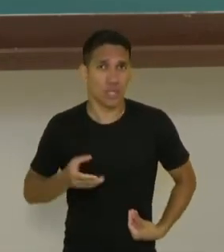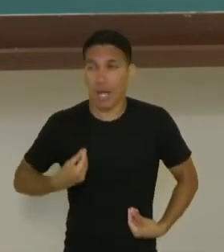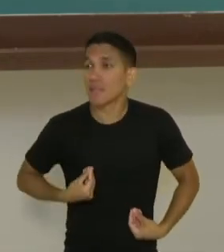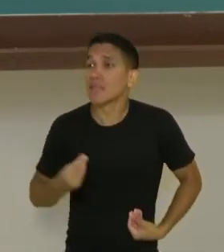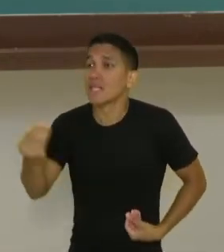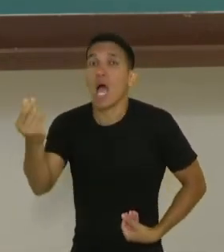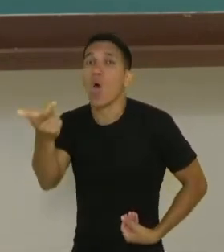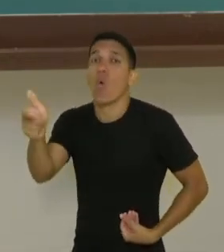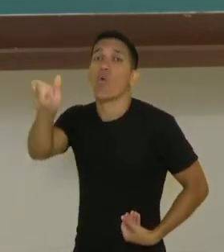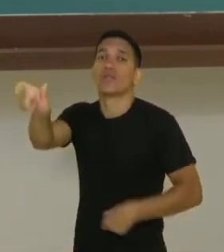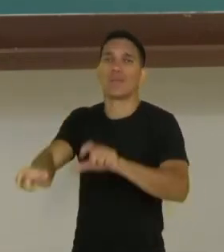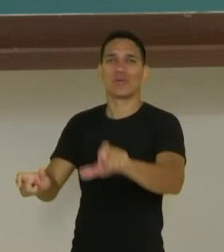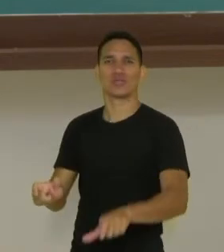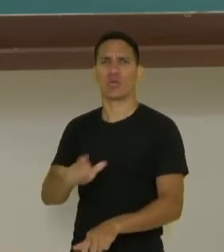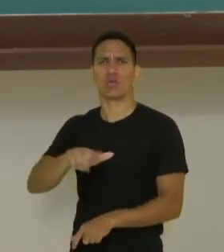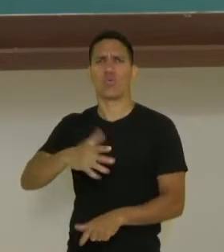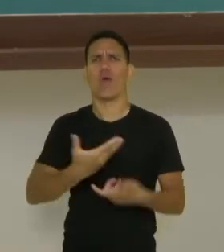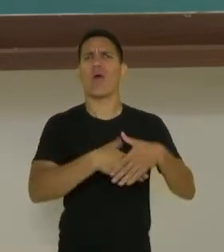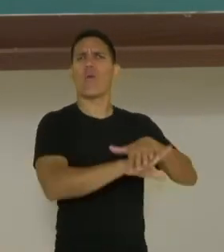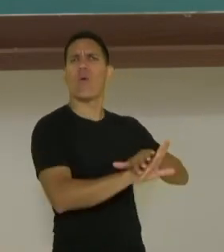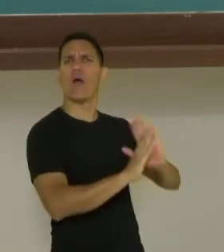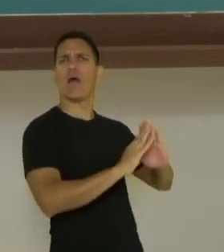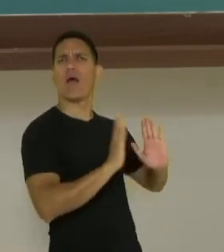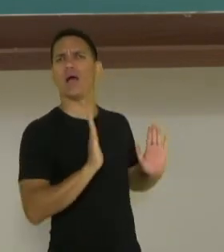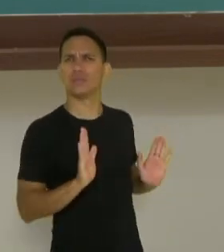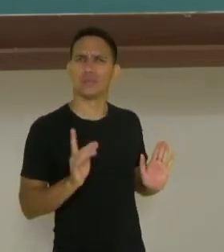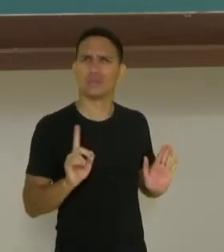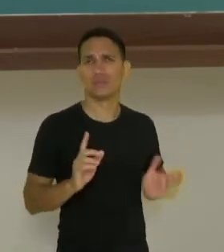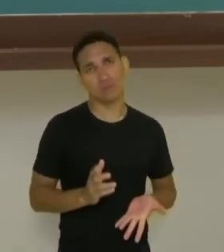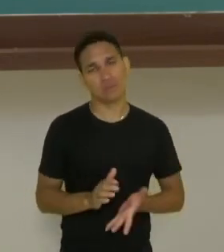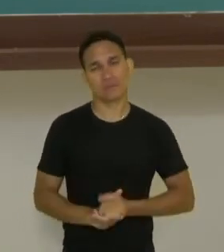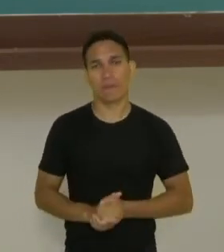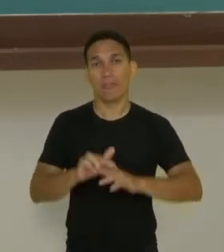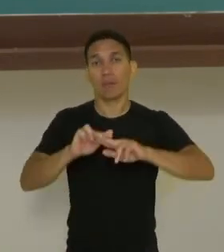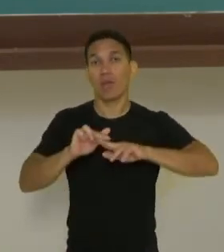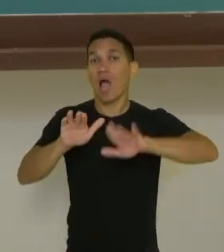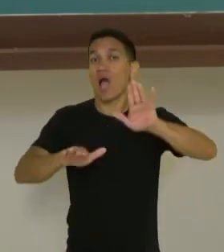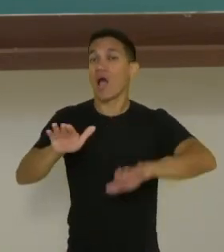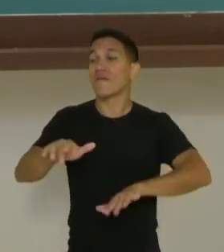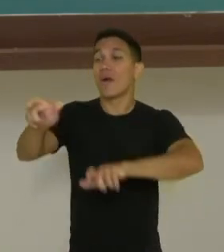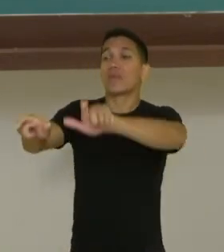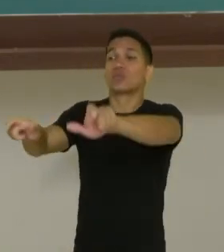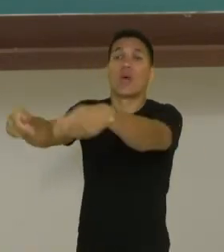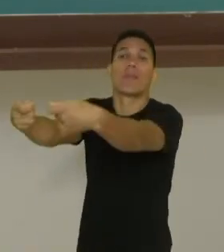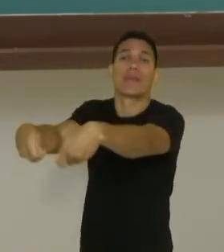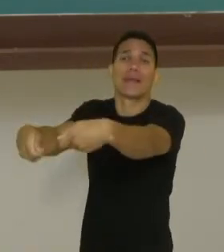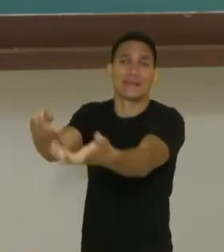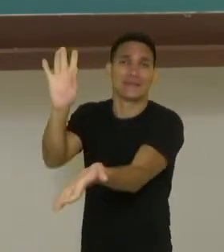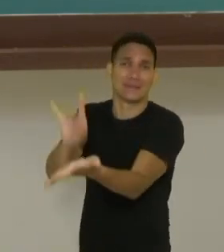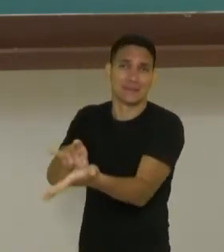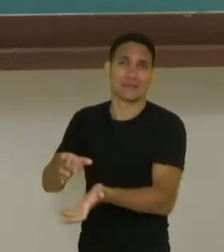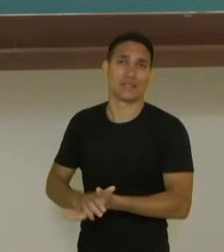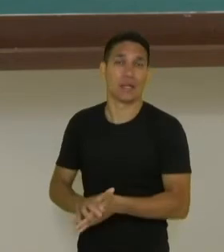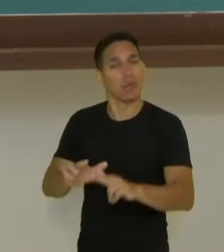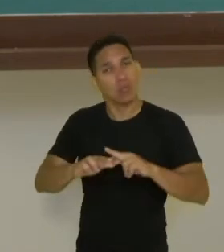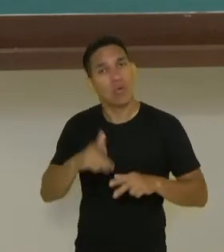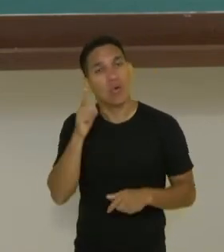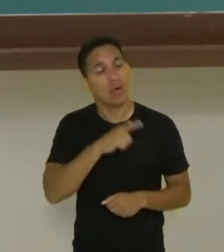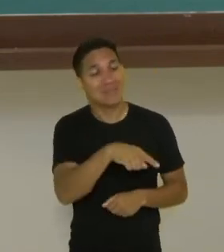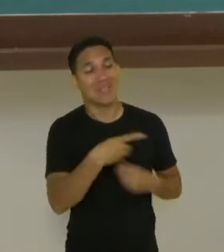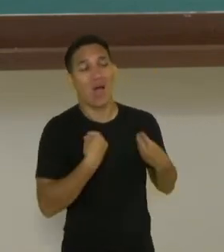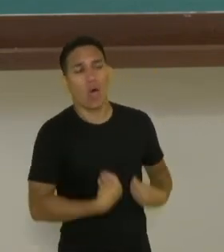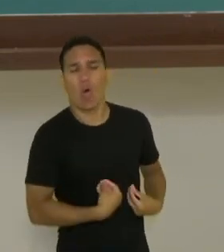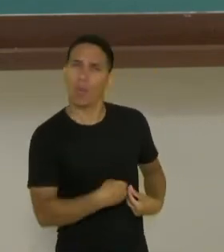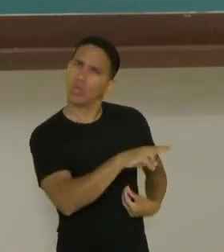para alguém, não deixe parado lá na tua casa. Então, às vezes, tem uma pessoa que precisa. Então, você pode doar aquela roupa que você não